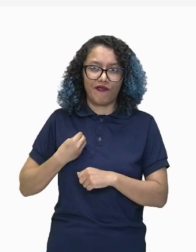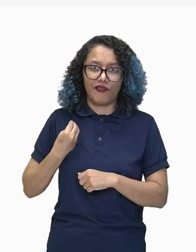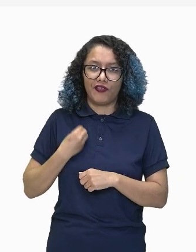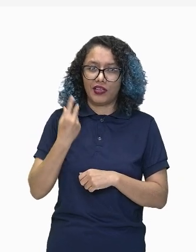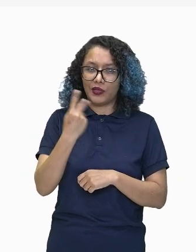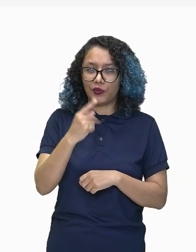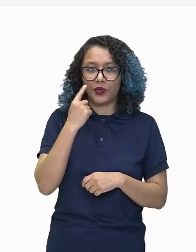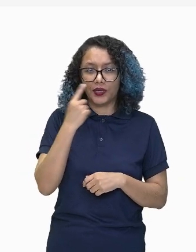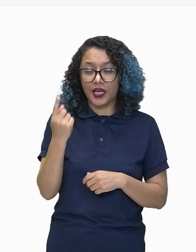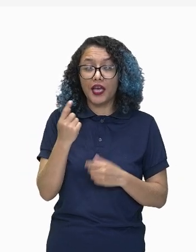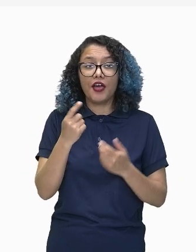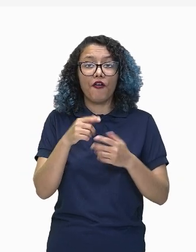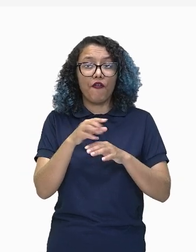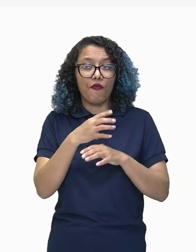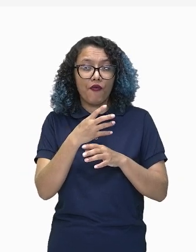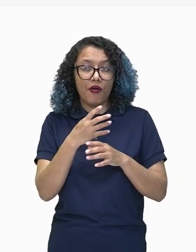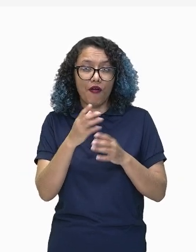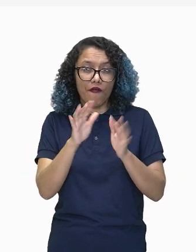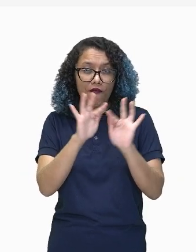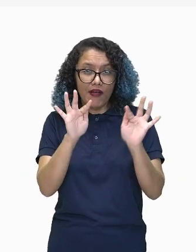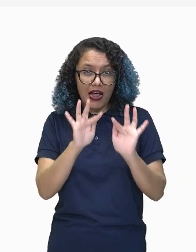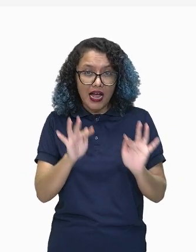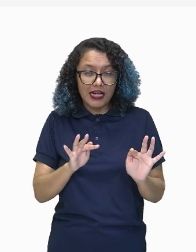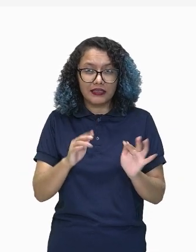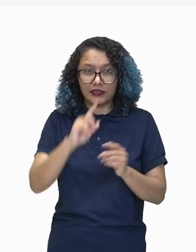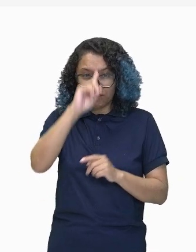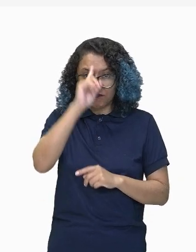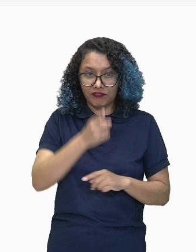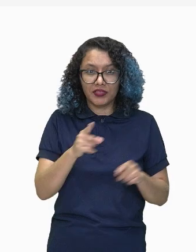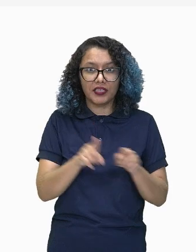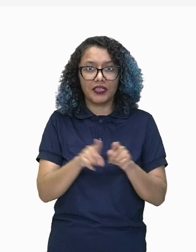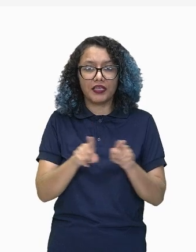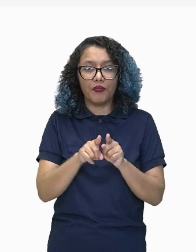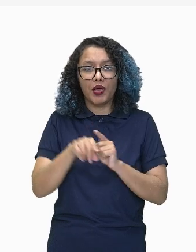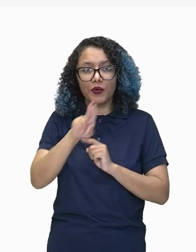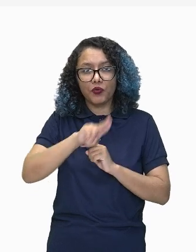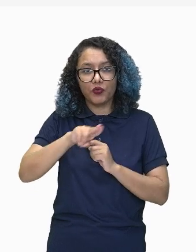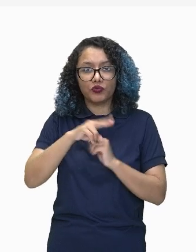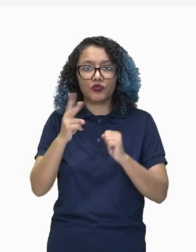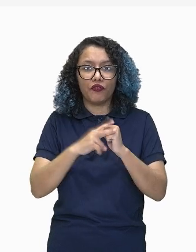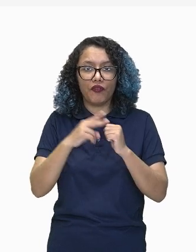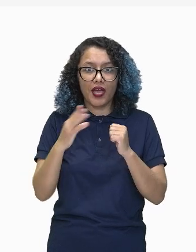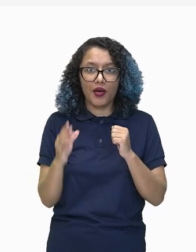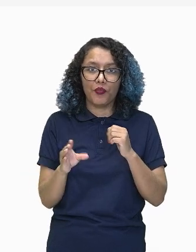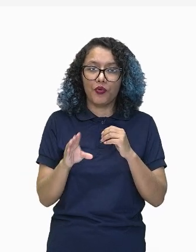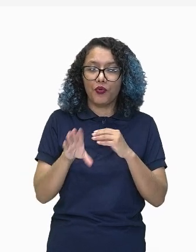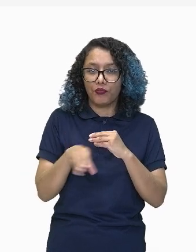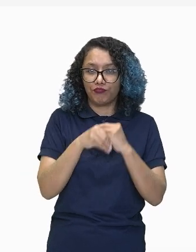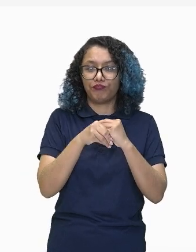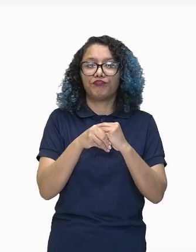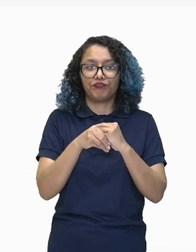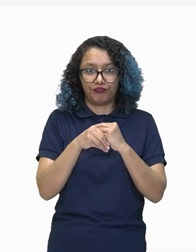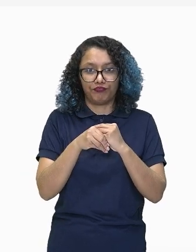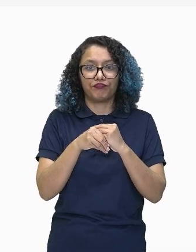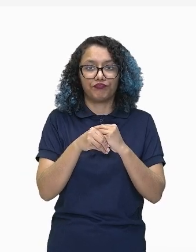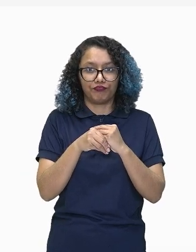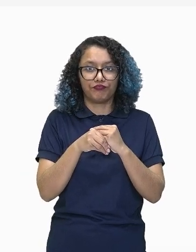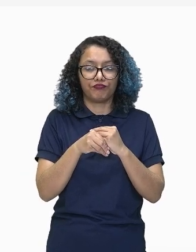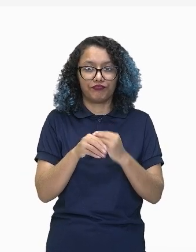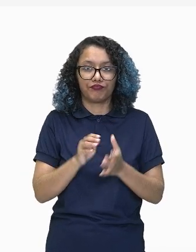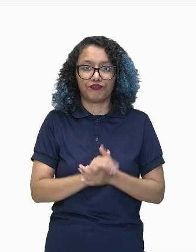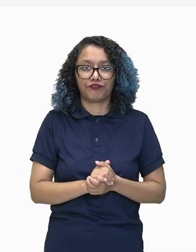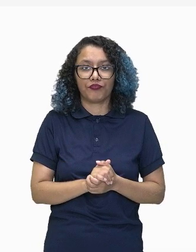são formas imperativas e o uso do modal verbs should. Aqui nós temos o should, o must, aqui